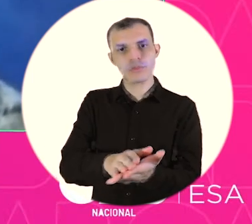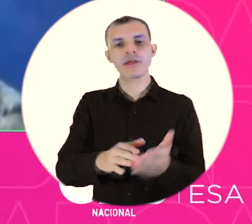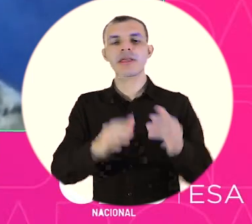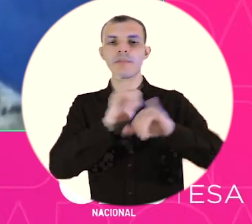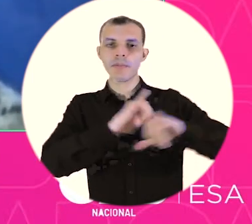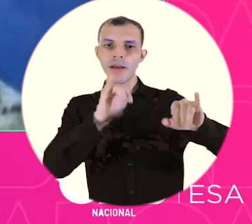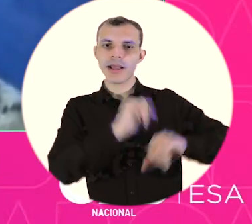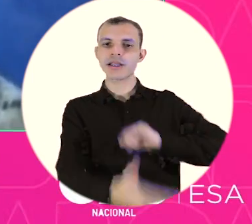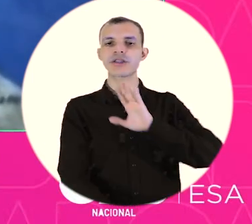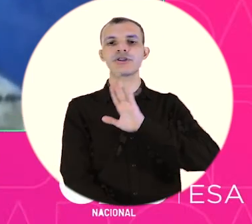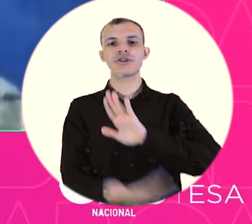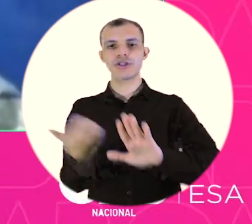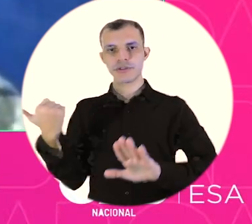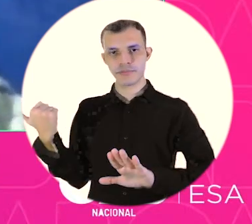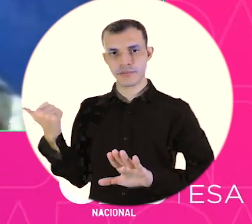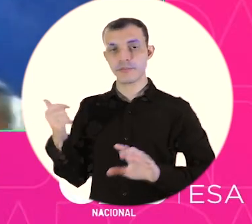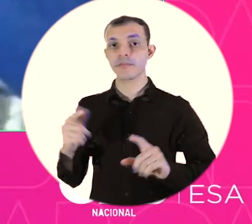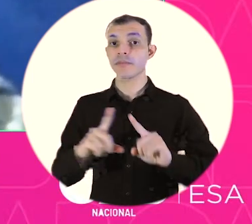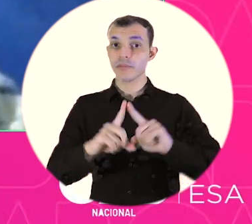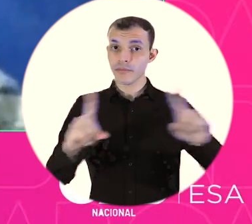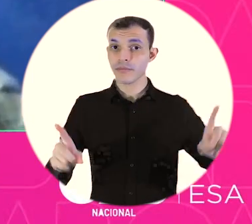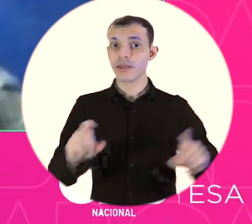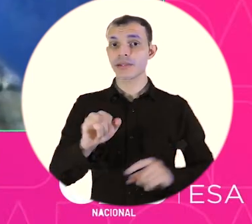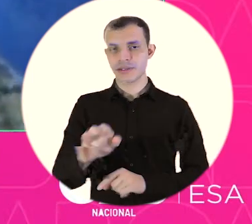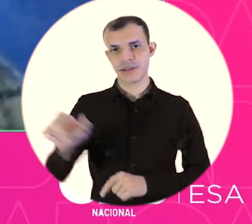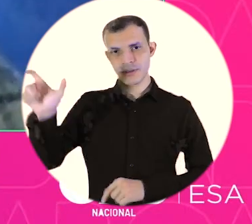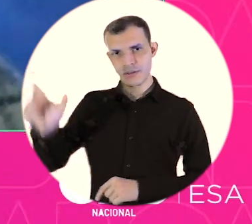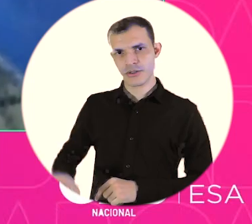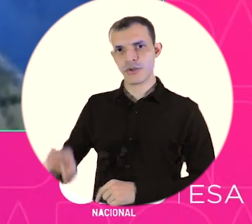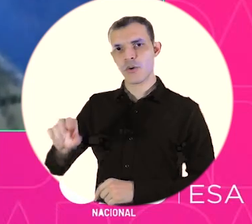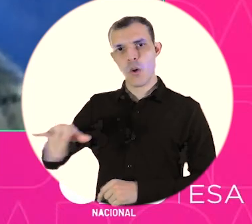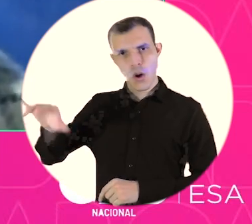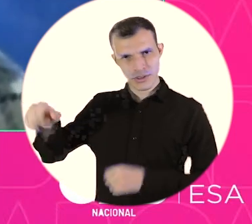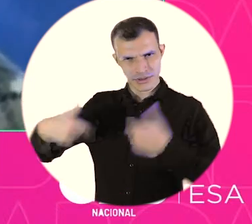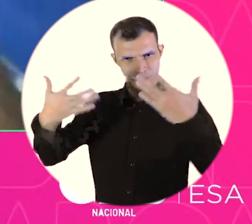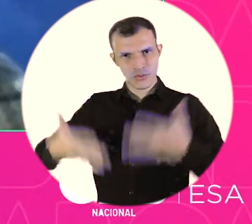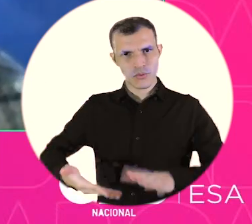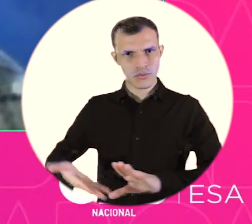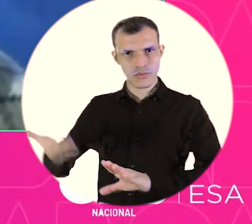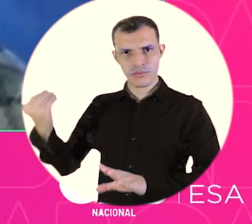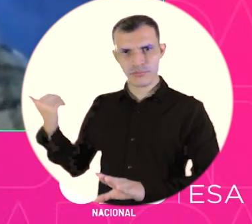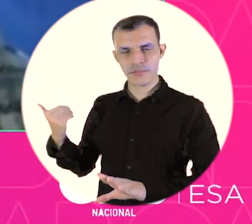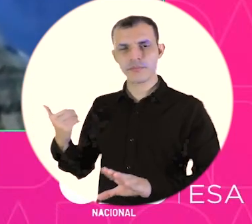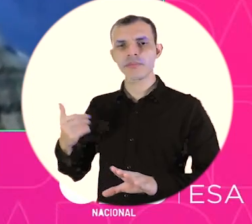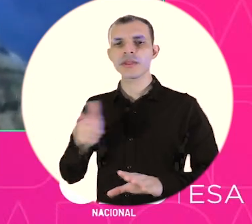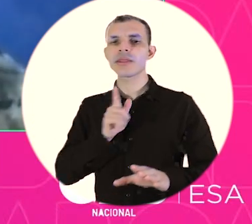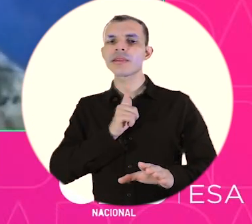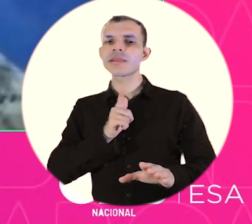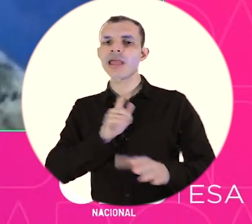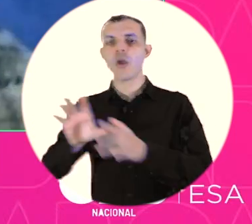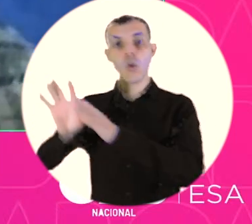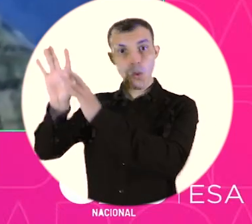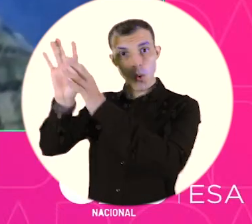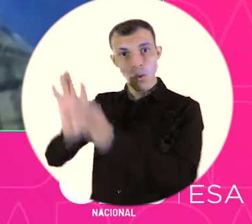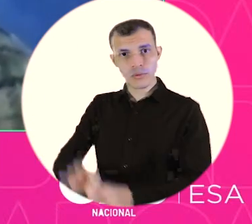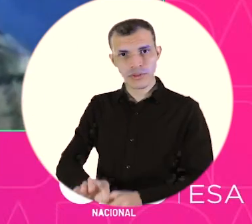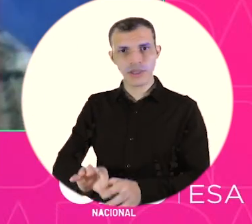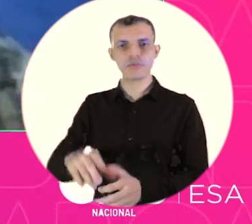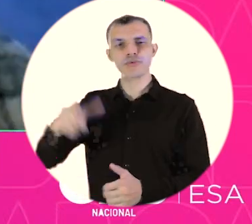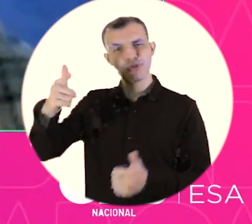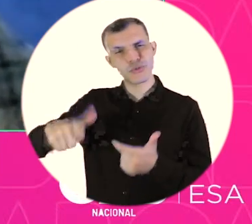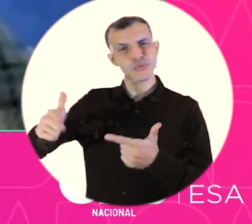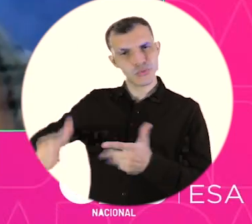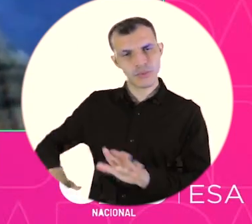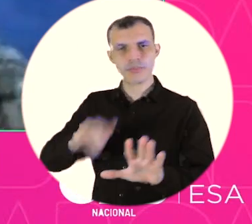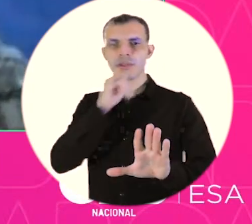dessa propaganda. Só que se eu tenho, como o Dr. Rony falou, um contexto reiterado, em que,